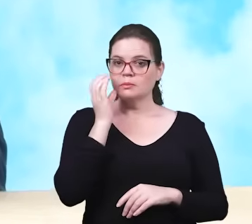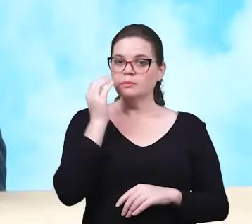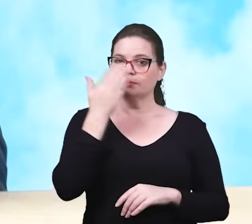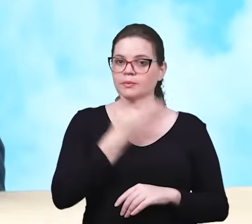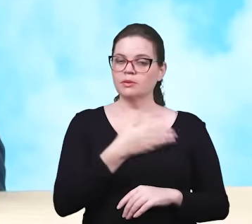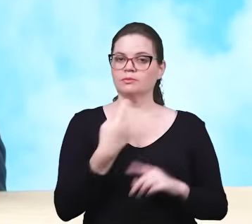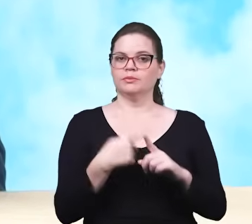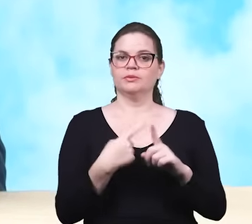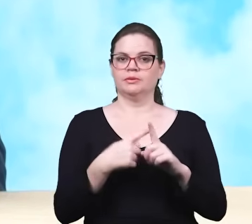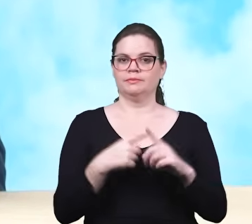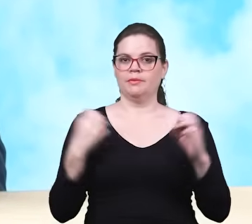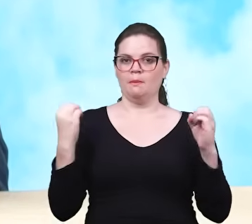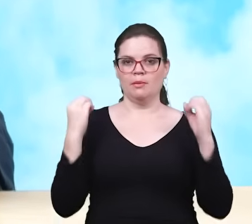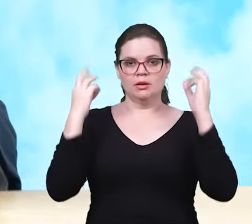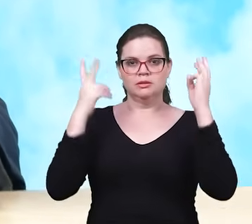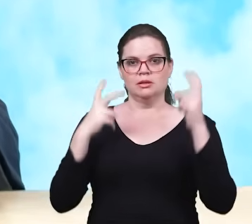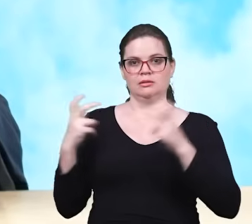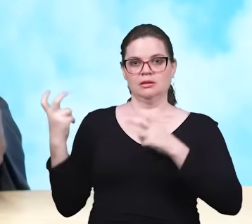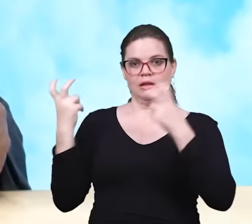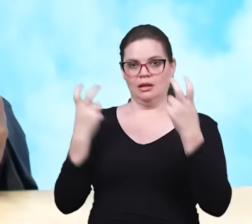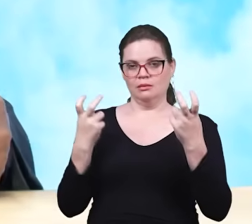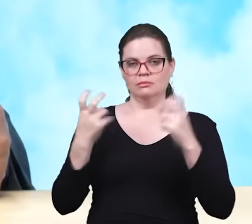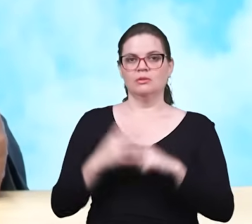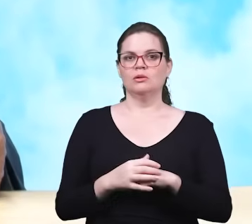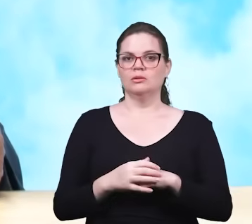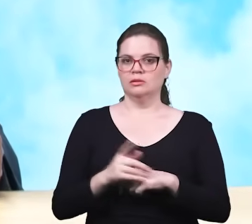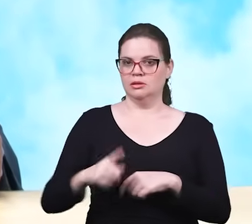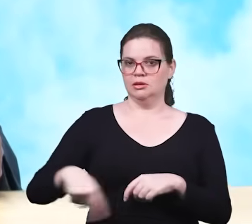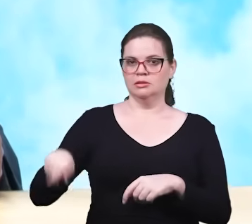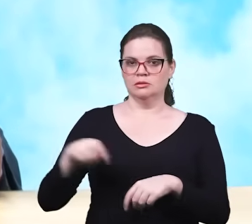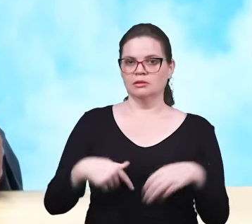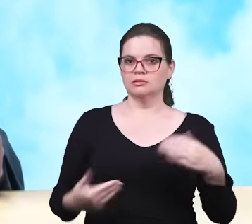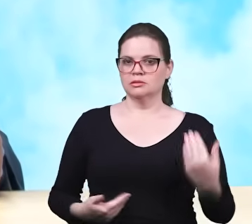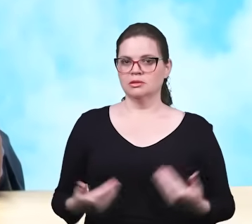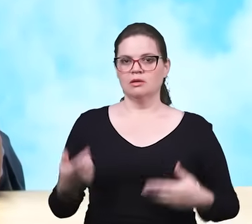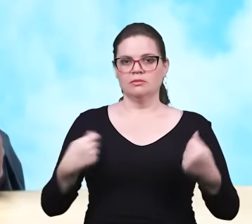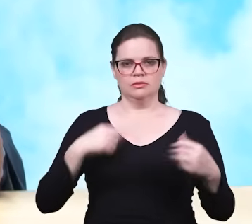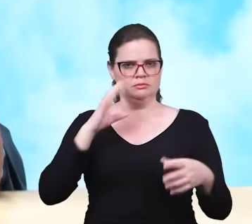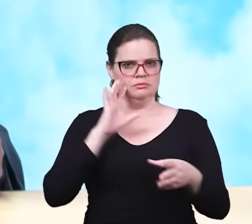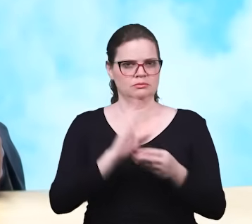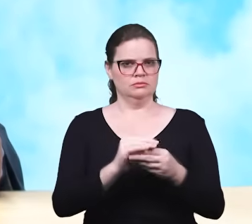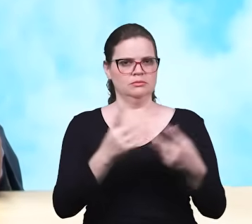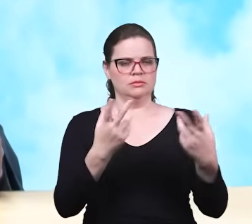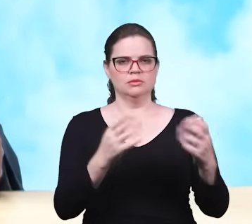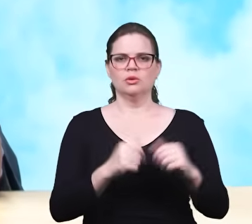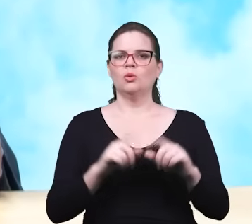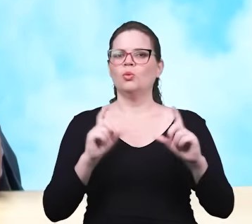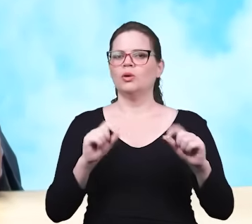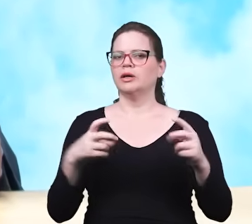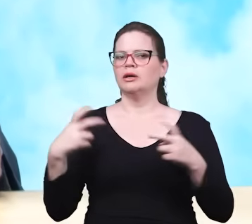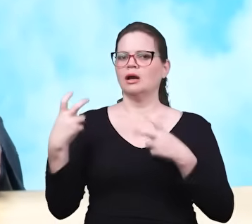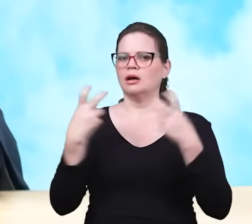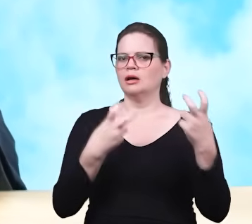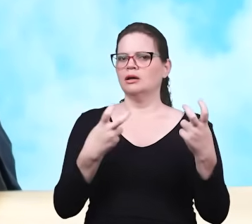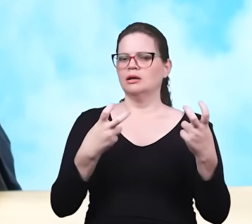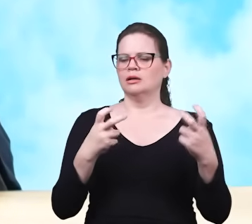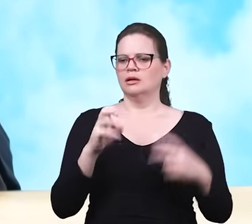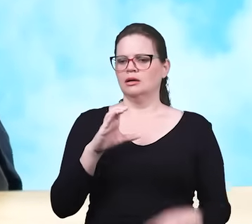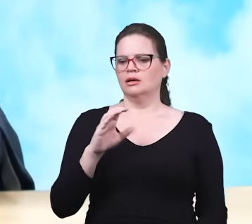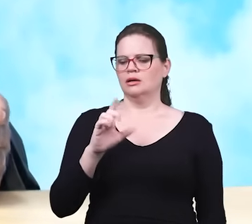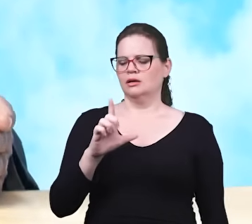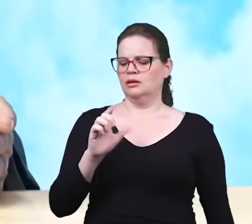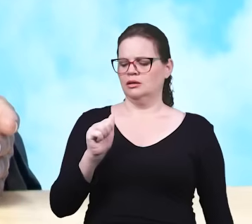de Moisés, e o crente tem que entender isso, o que é clamor?